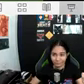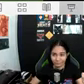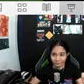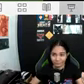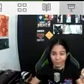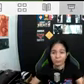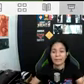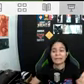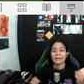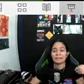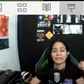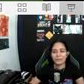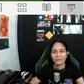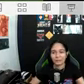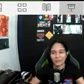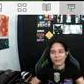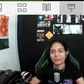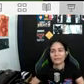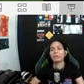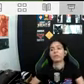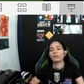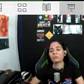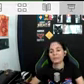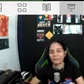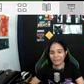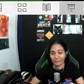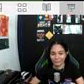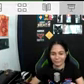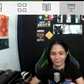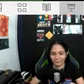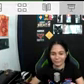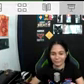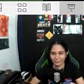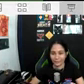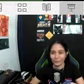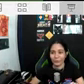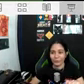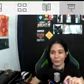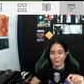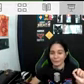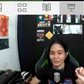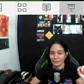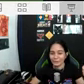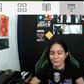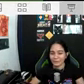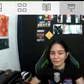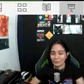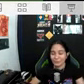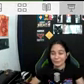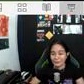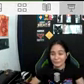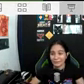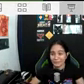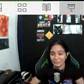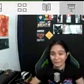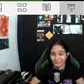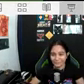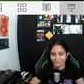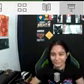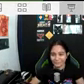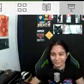um para poder analisar os resultados se você não coletou esse dado? Olha o ruído que se transformou no grito